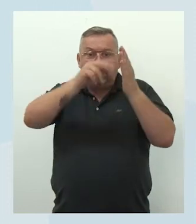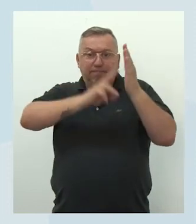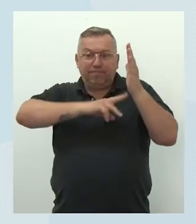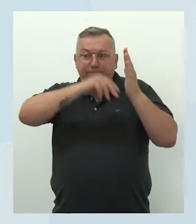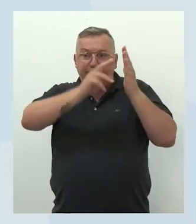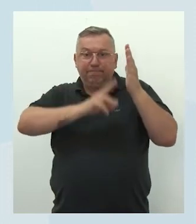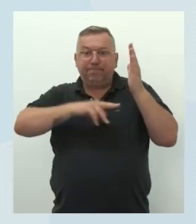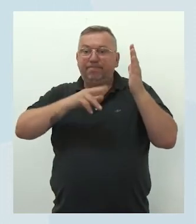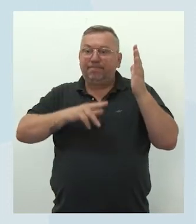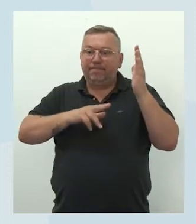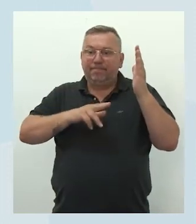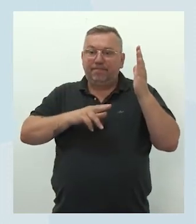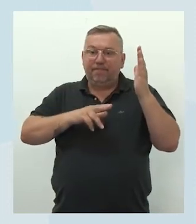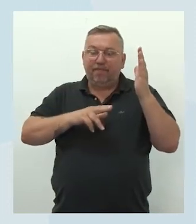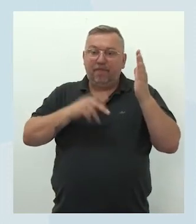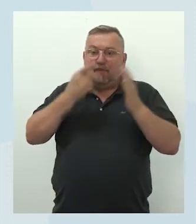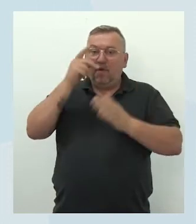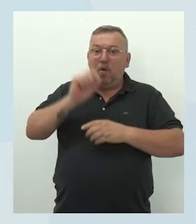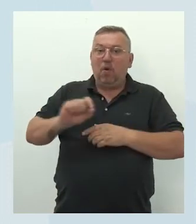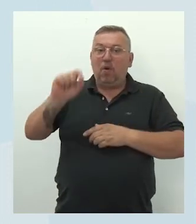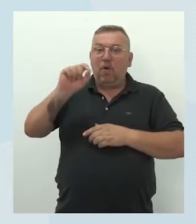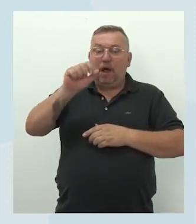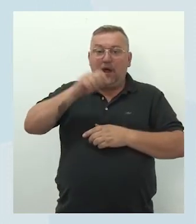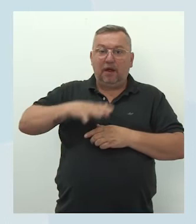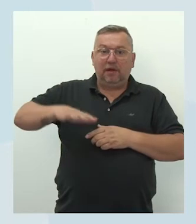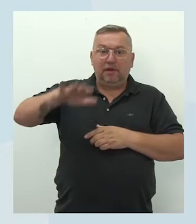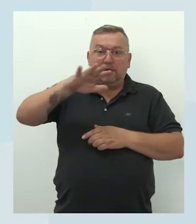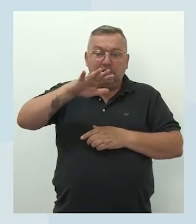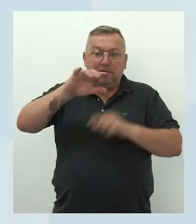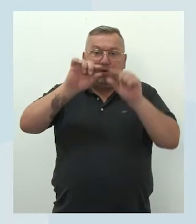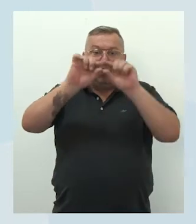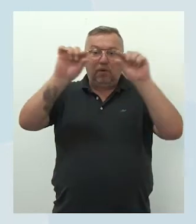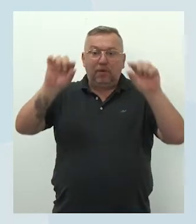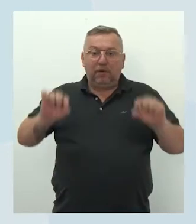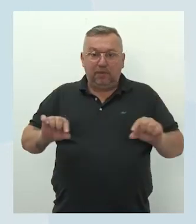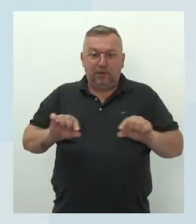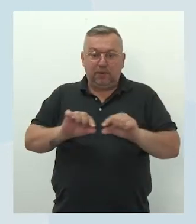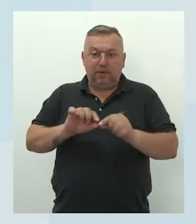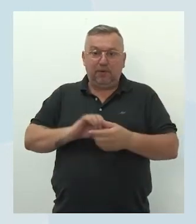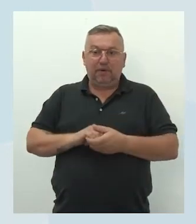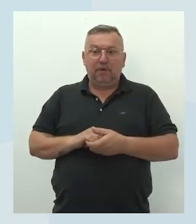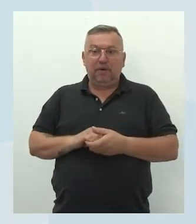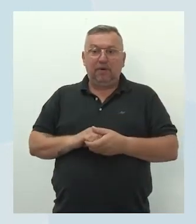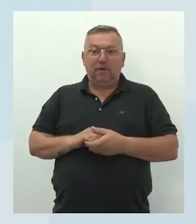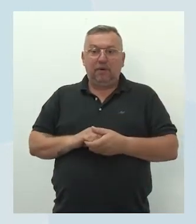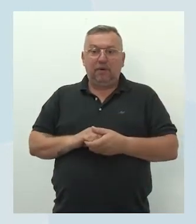janela. Estamos falando de área ou estamos falando de perímetro?